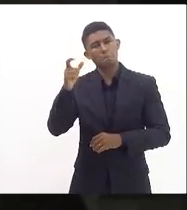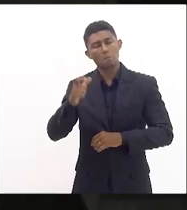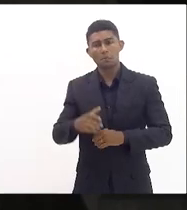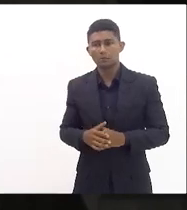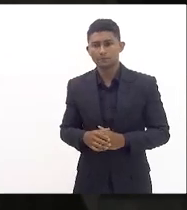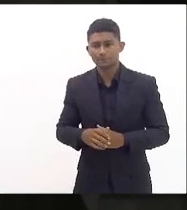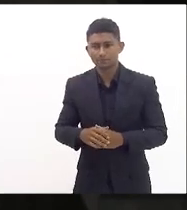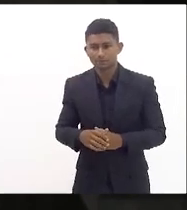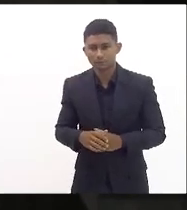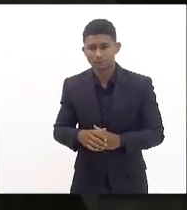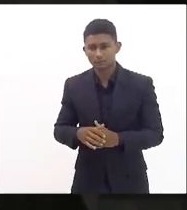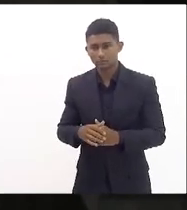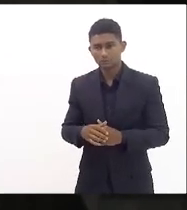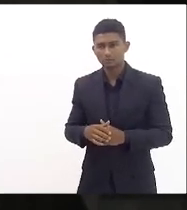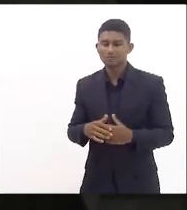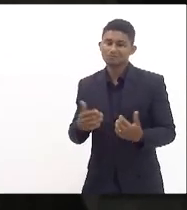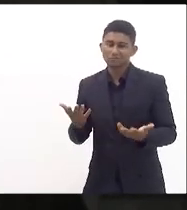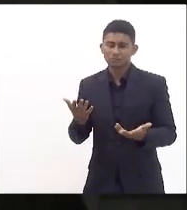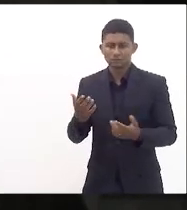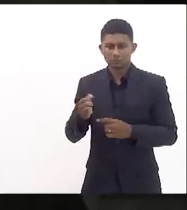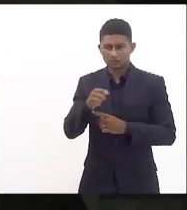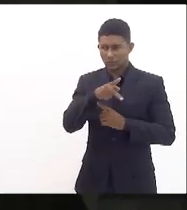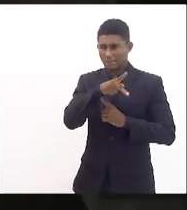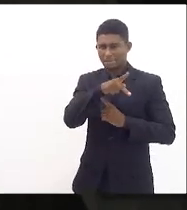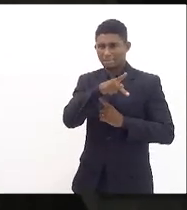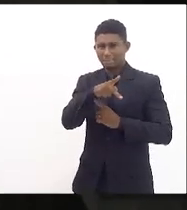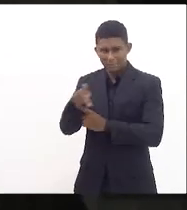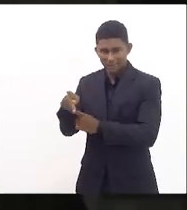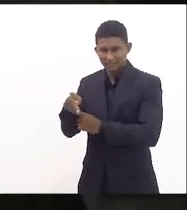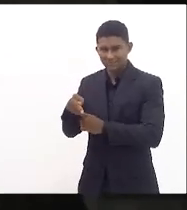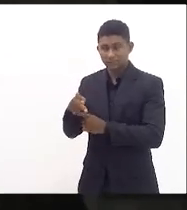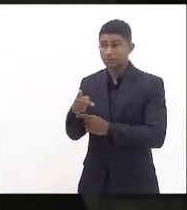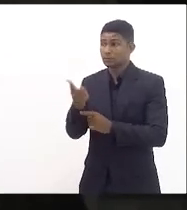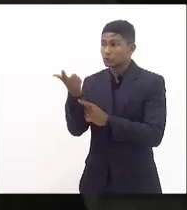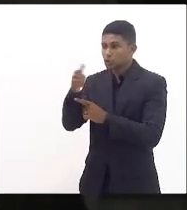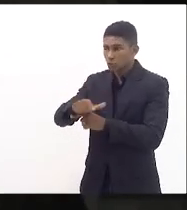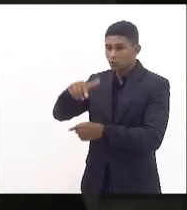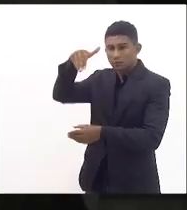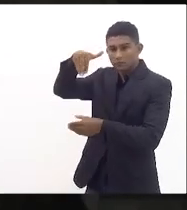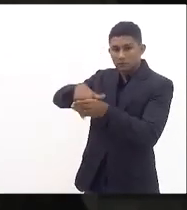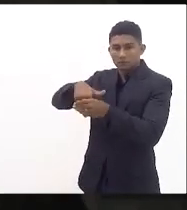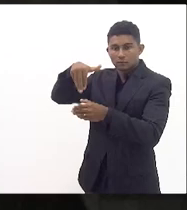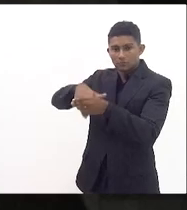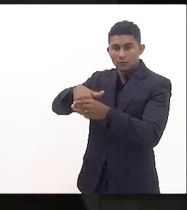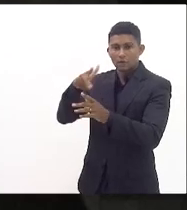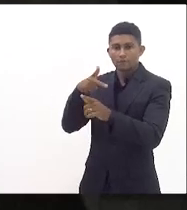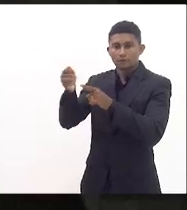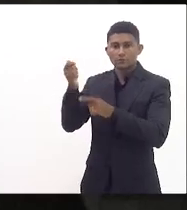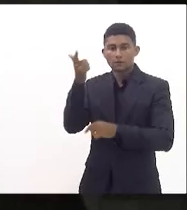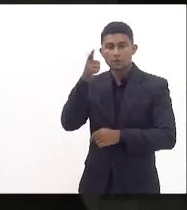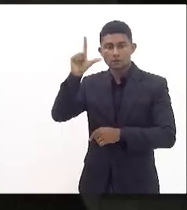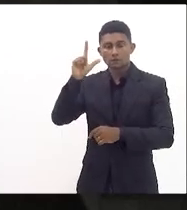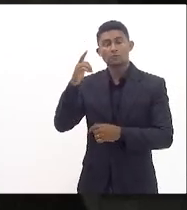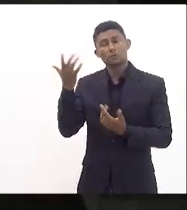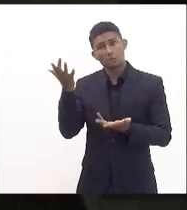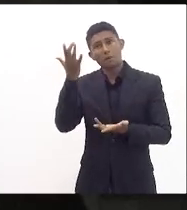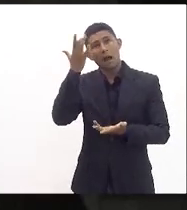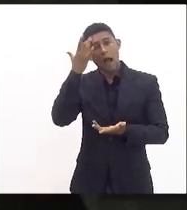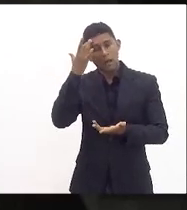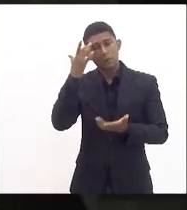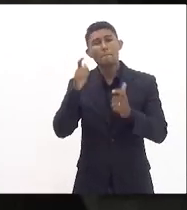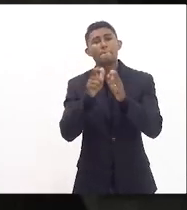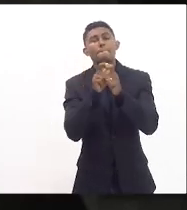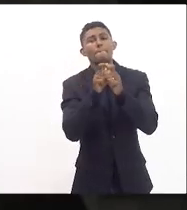dificilmente um presidente reeleito vai deixar de compor a maioria.